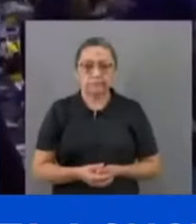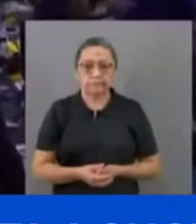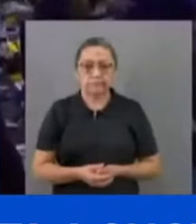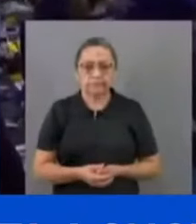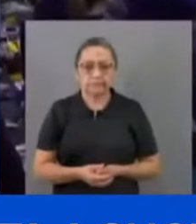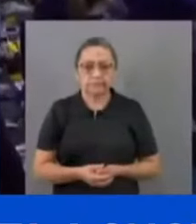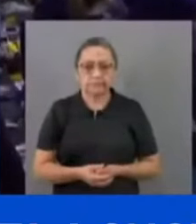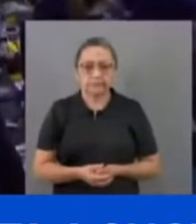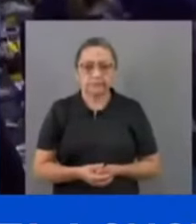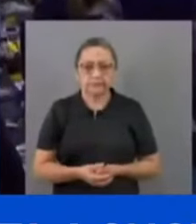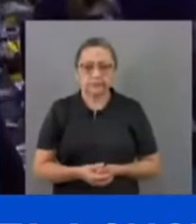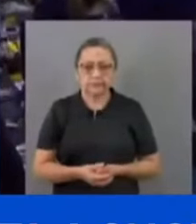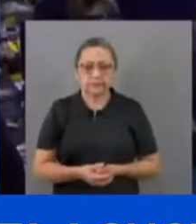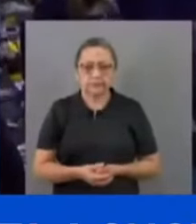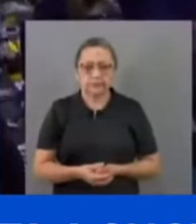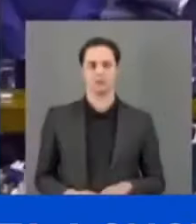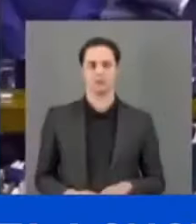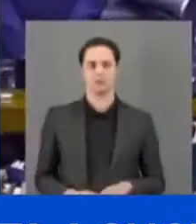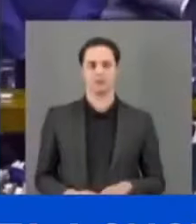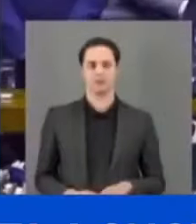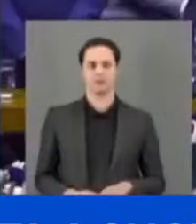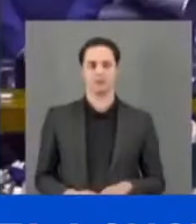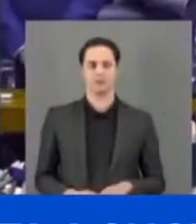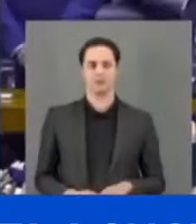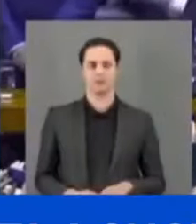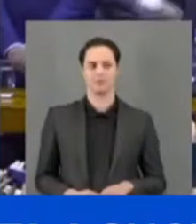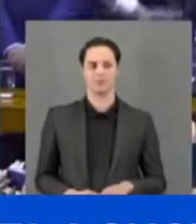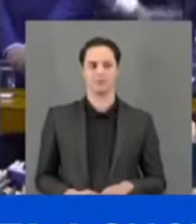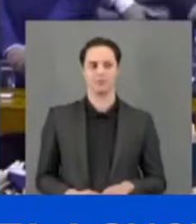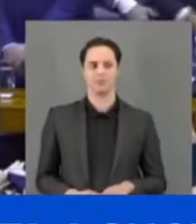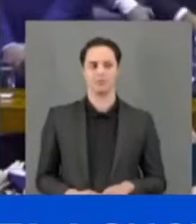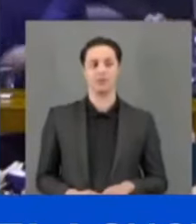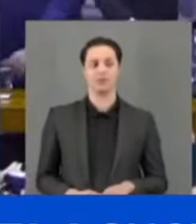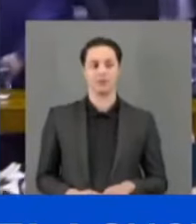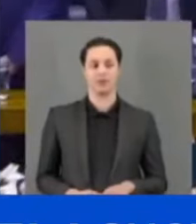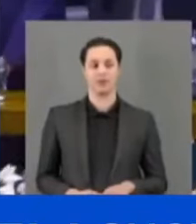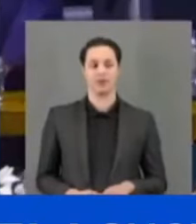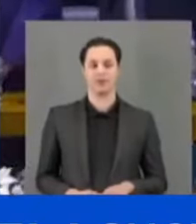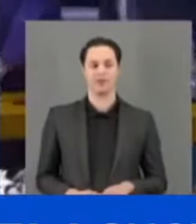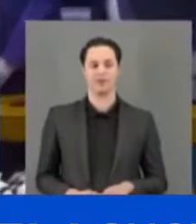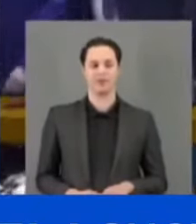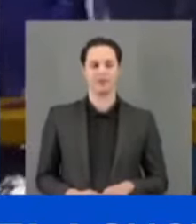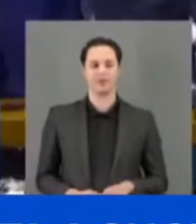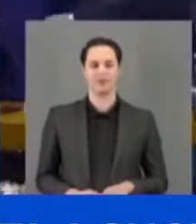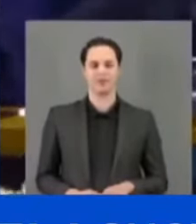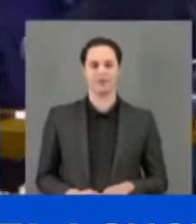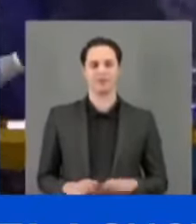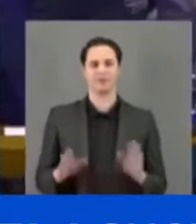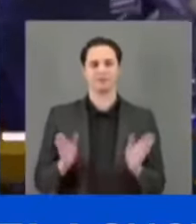dia. Porque ele vai começando a ver que os dias ali em cima, na mesa.